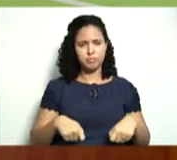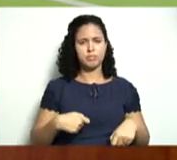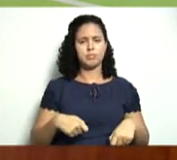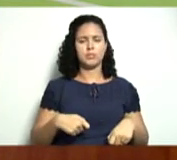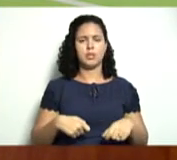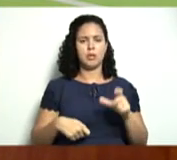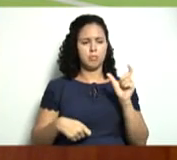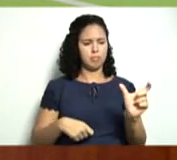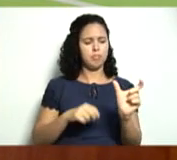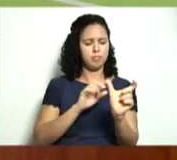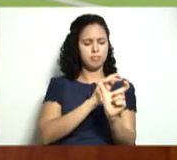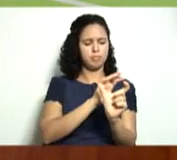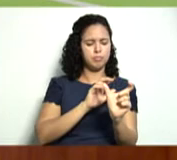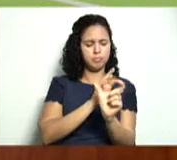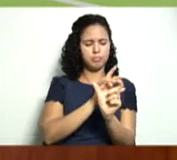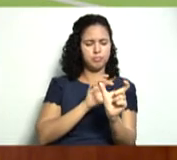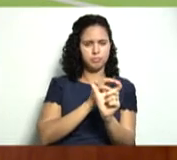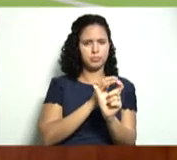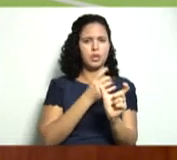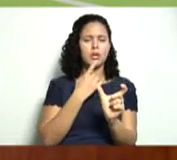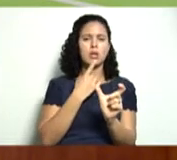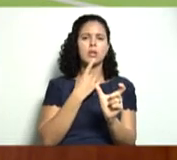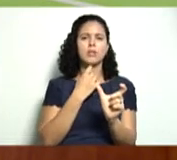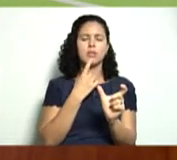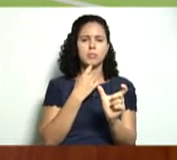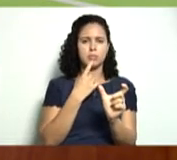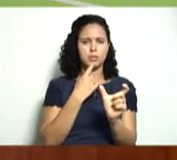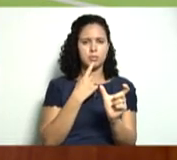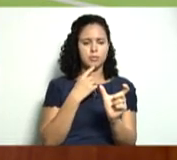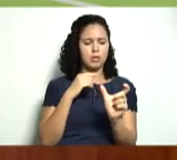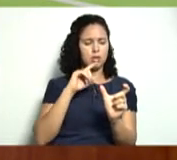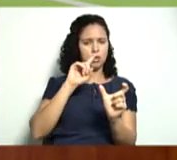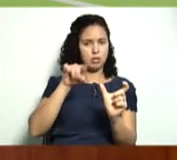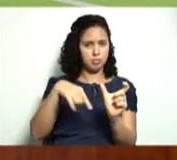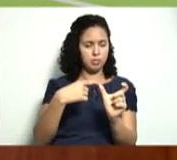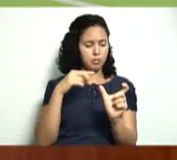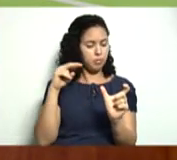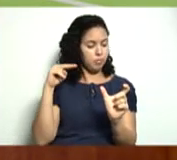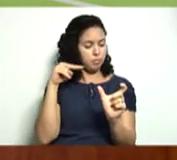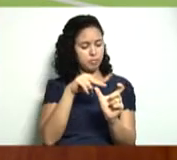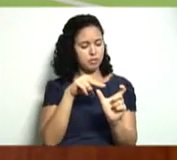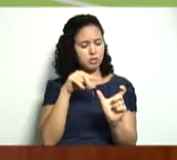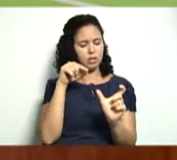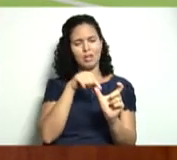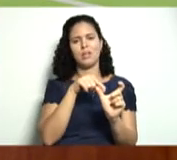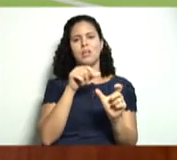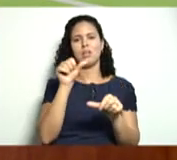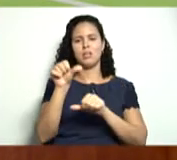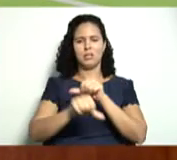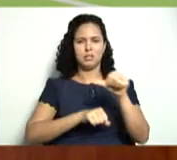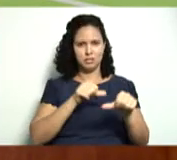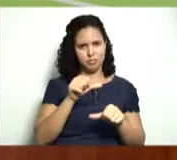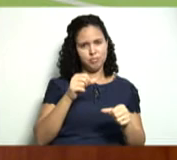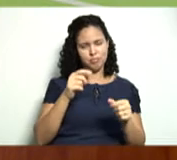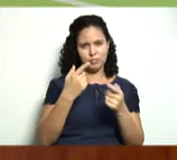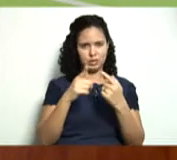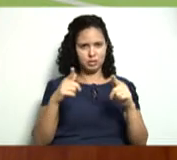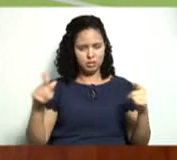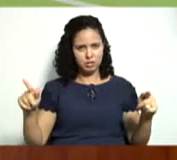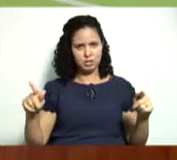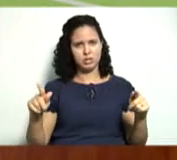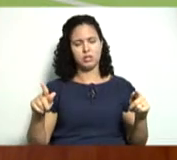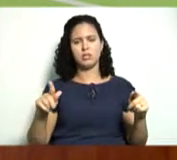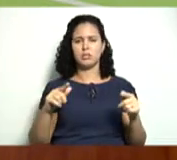vai deixar a palavra sublinhada na cor vermelha para que você possa ver que aquela palavra tem algum erro de ortografia ou então de